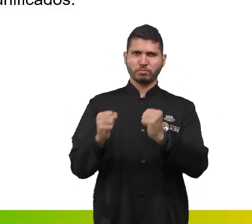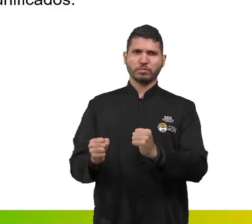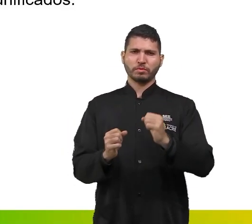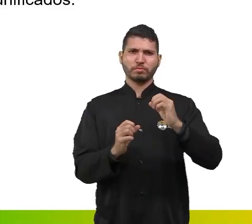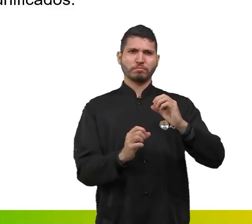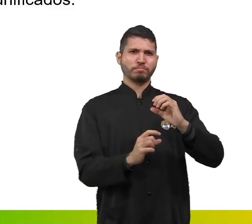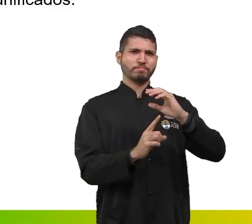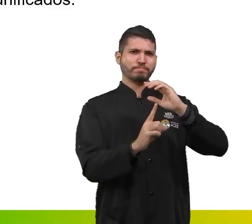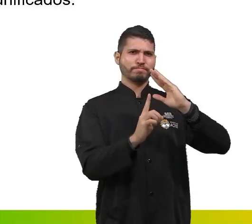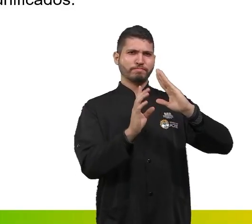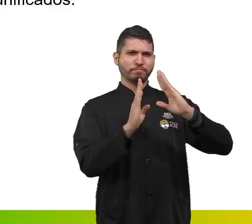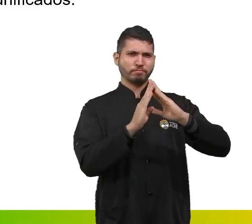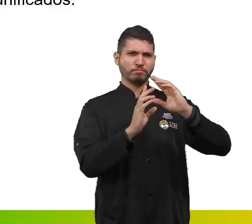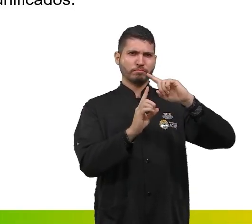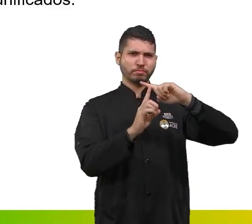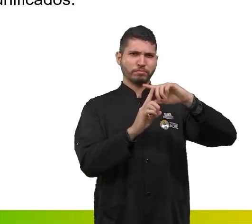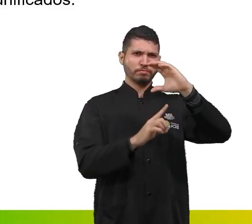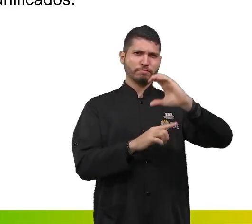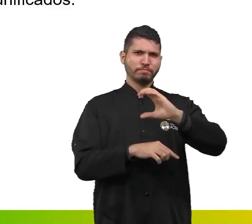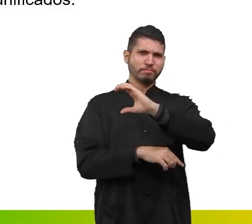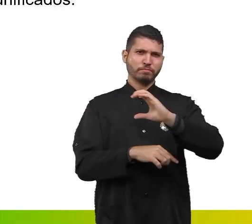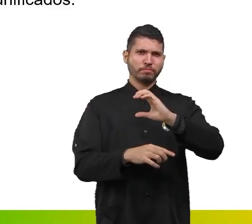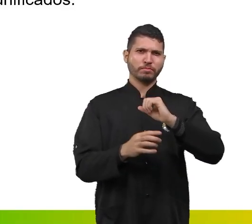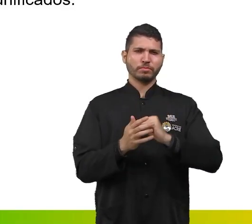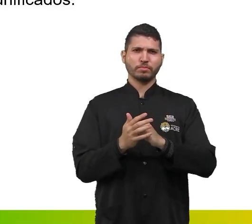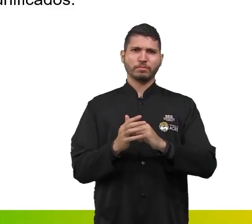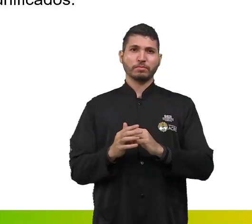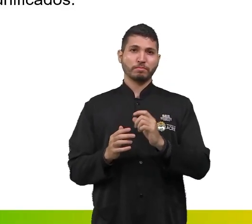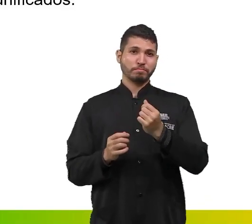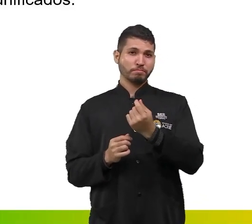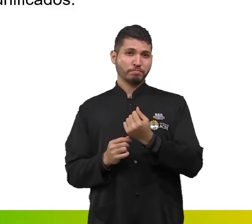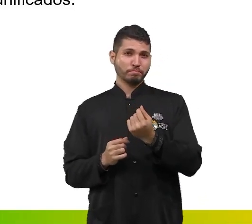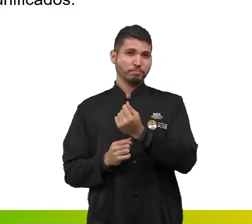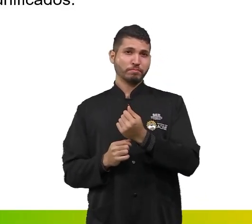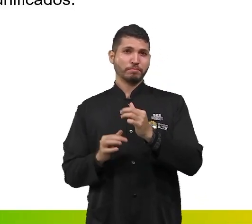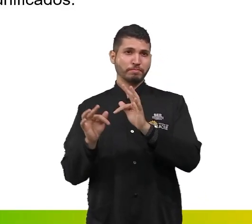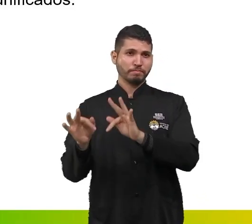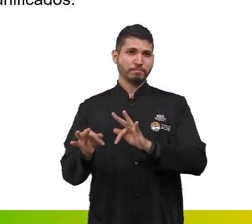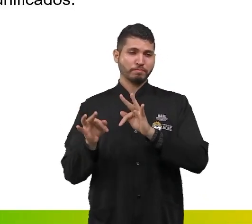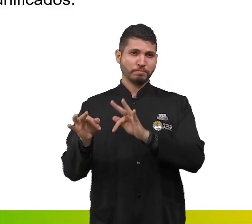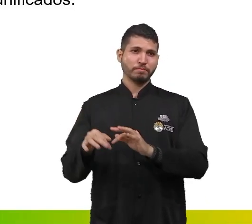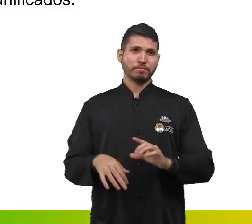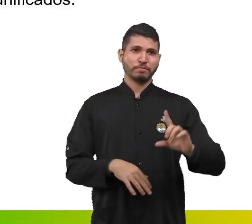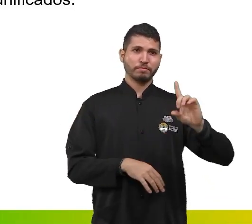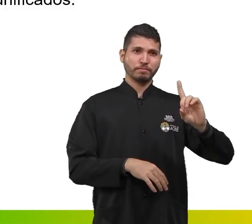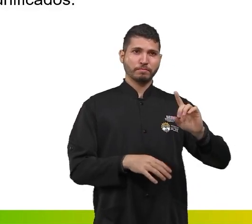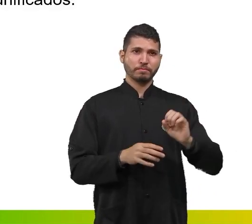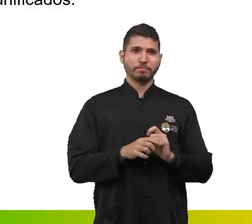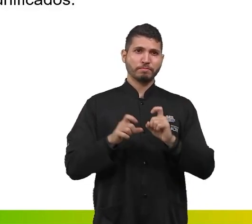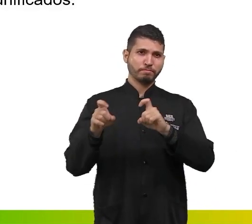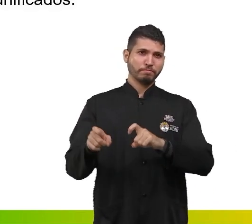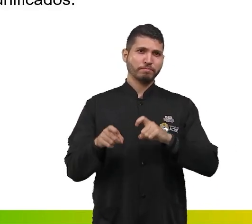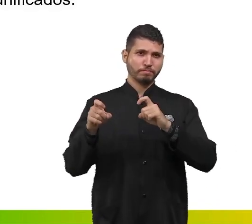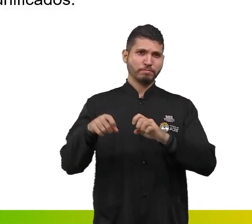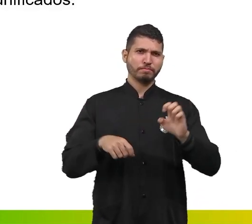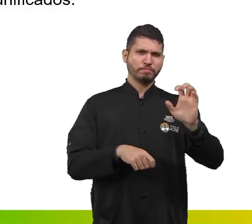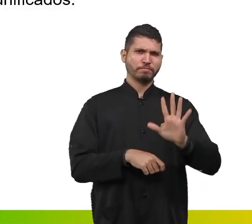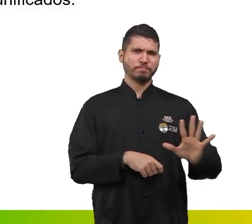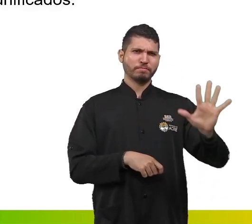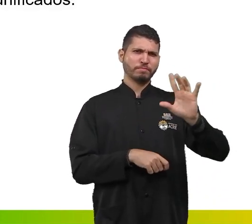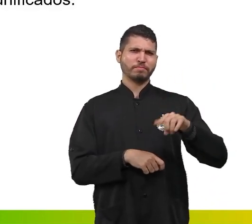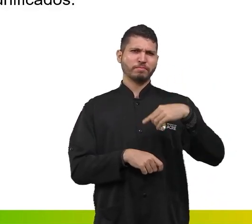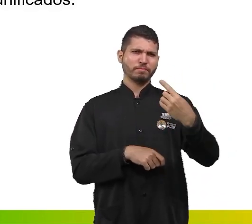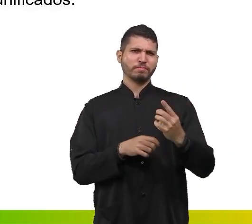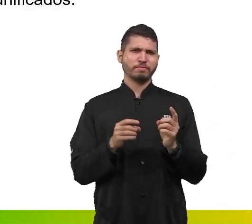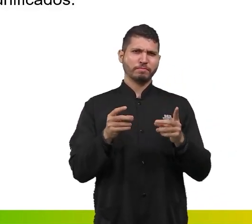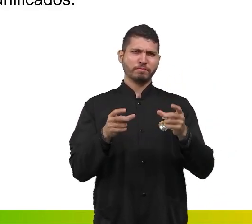economia feudal. Letra D, a ruralização da Europa após o comércio mediterrâneo.